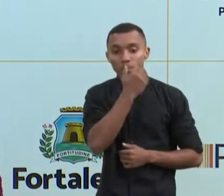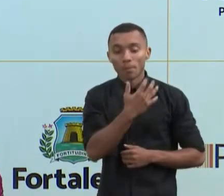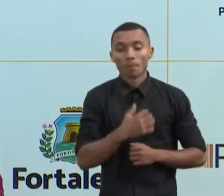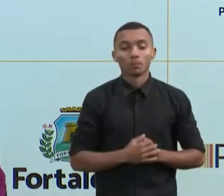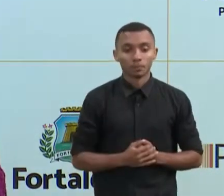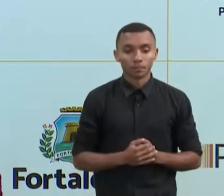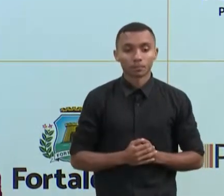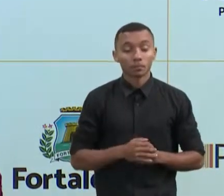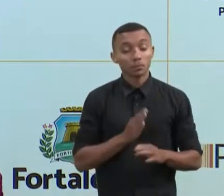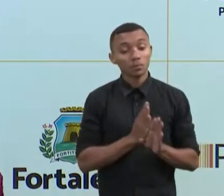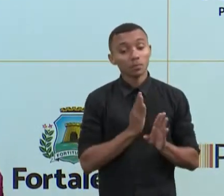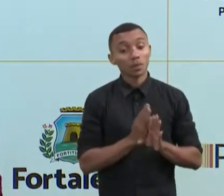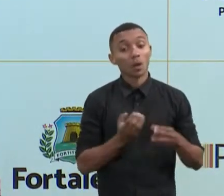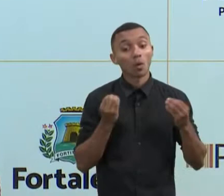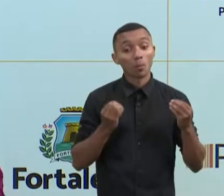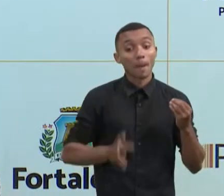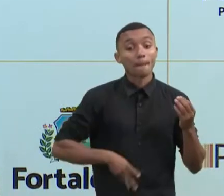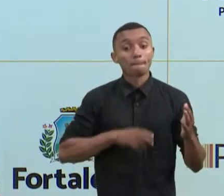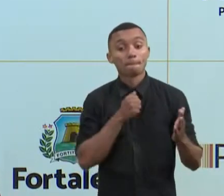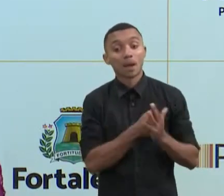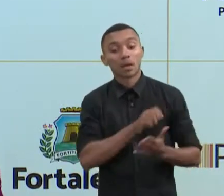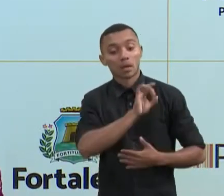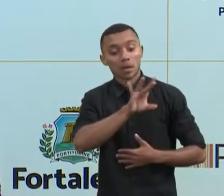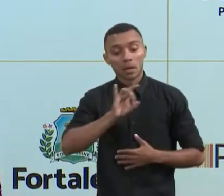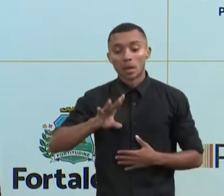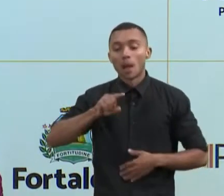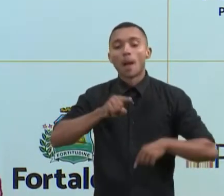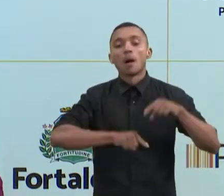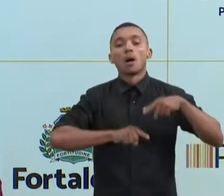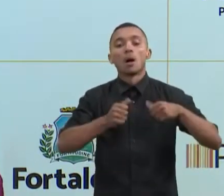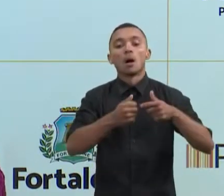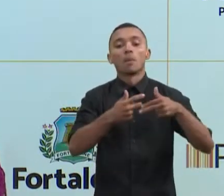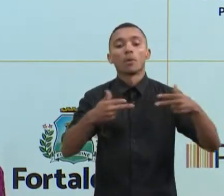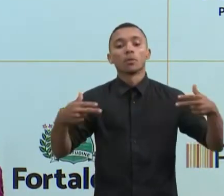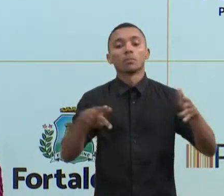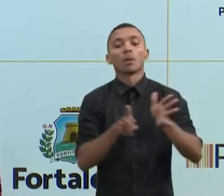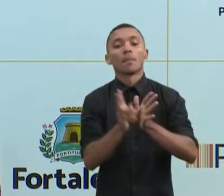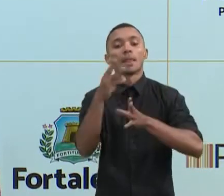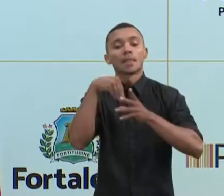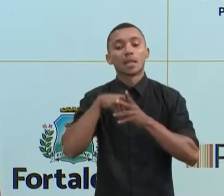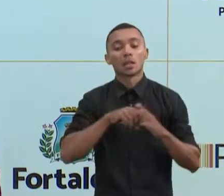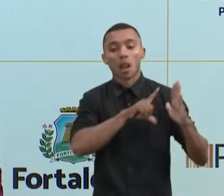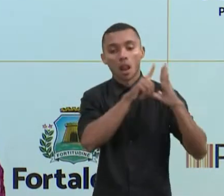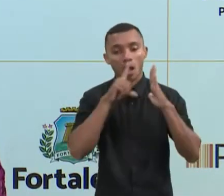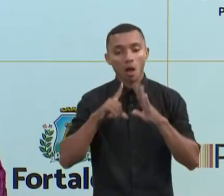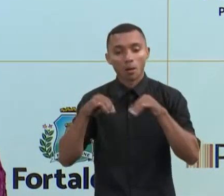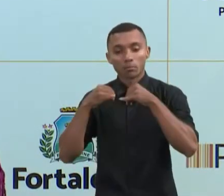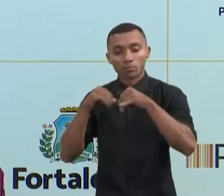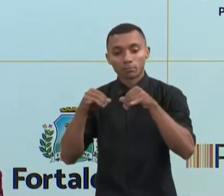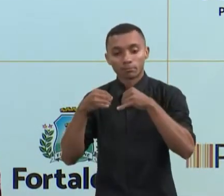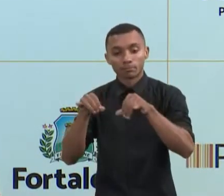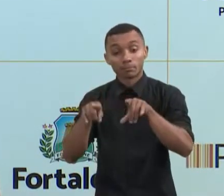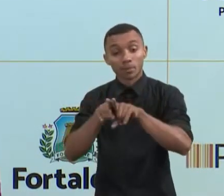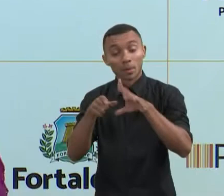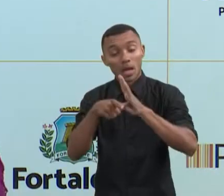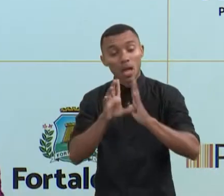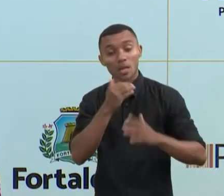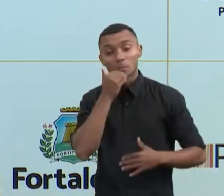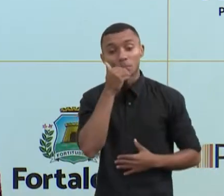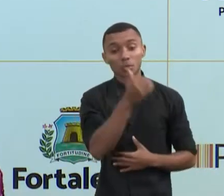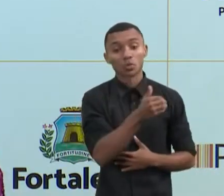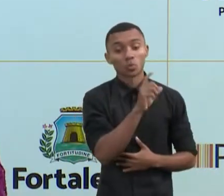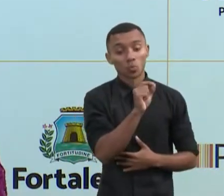para saber como é que estão os valores desses produtos nos supermercados. E também sempre cobrar do supermercado